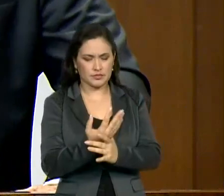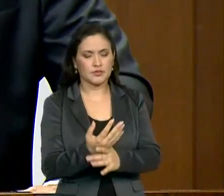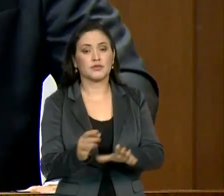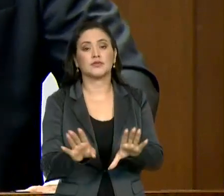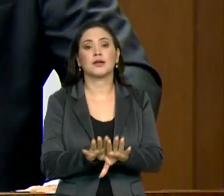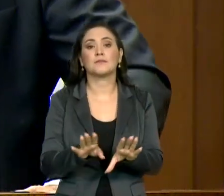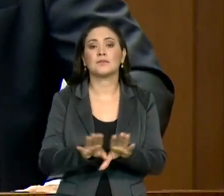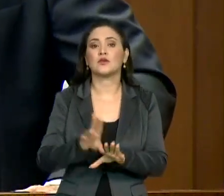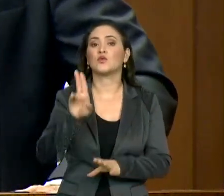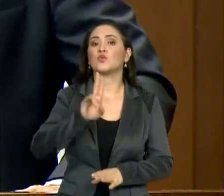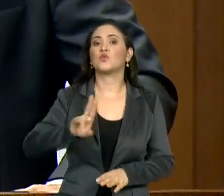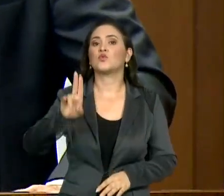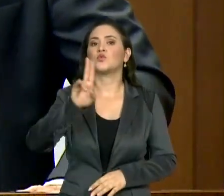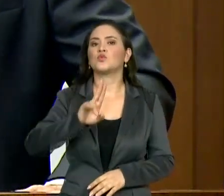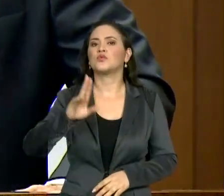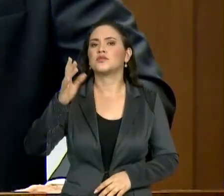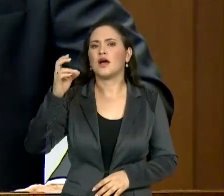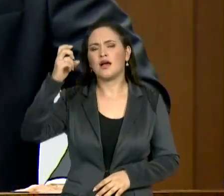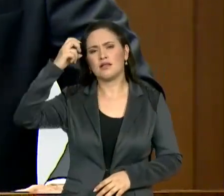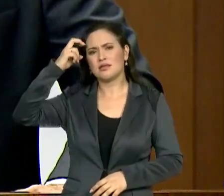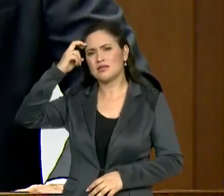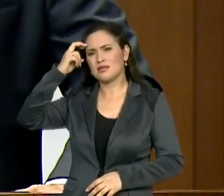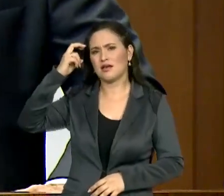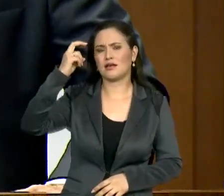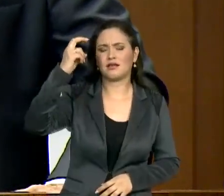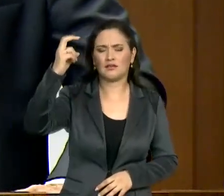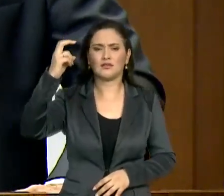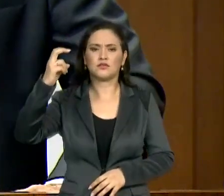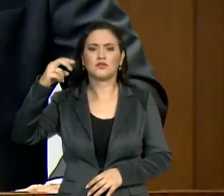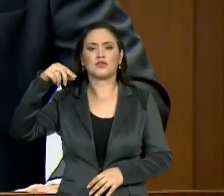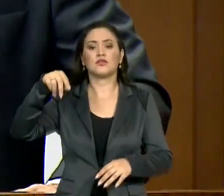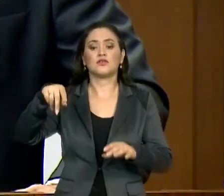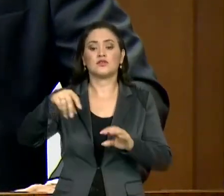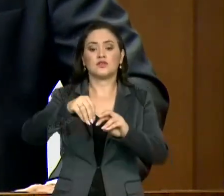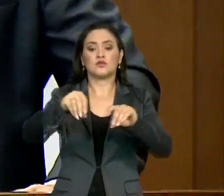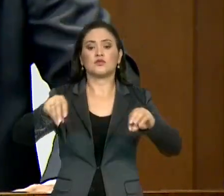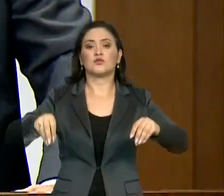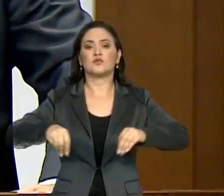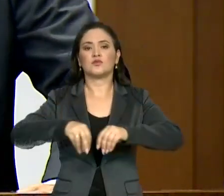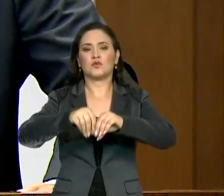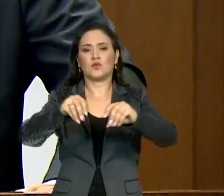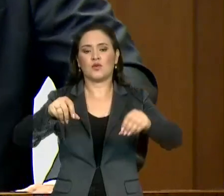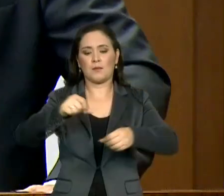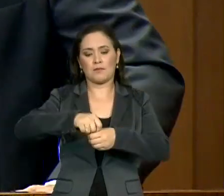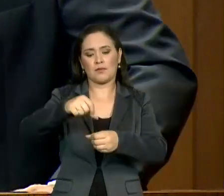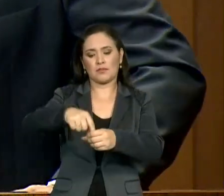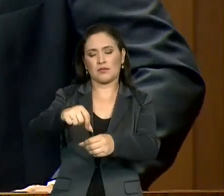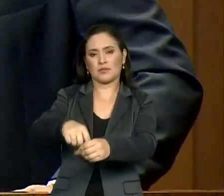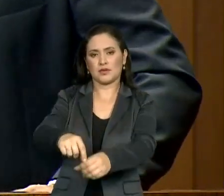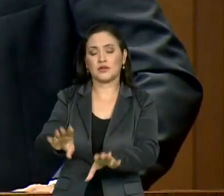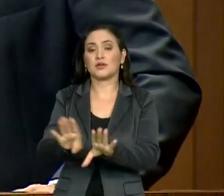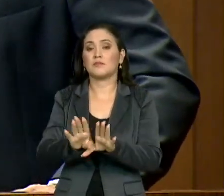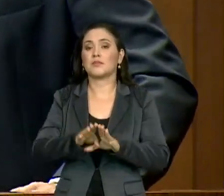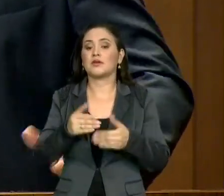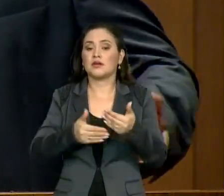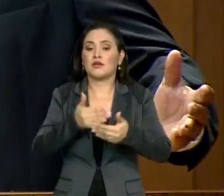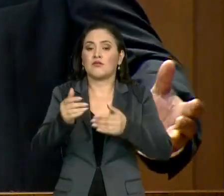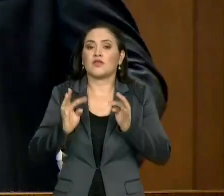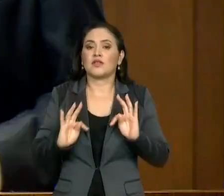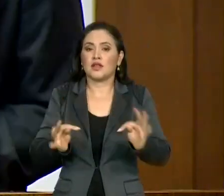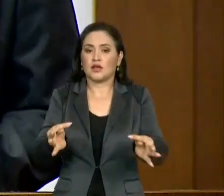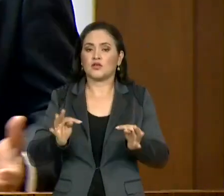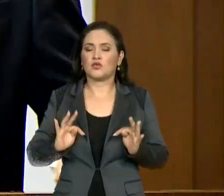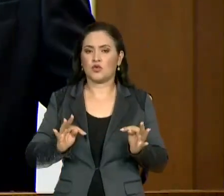uso racional do solo, passando também pelo desenvolvimento tecnológico voltado para a agricultura familiar.